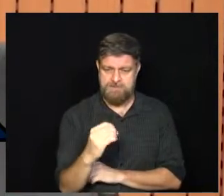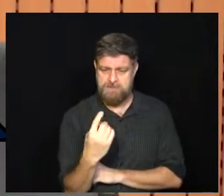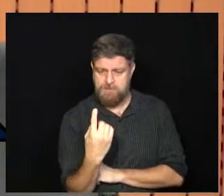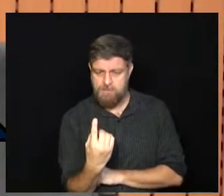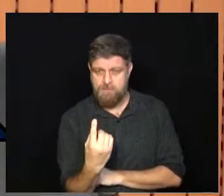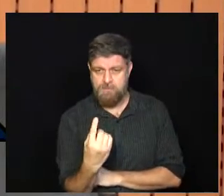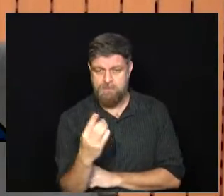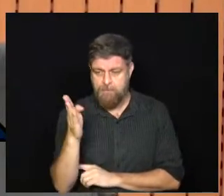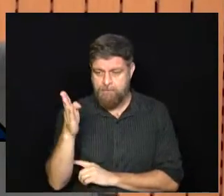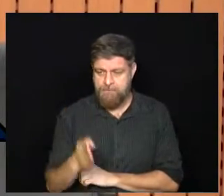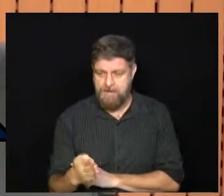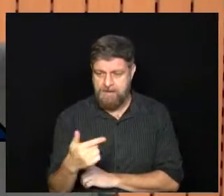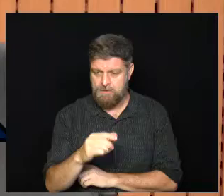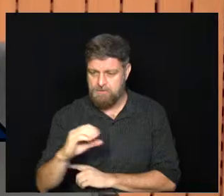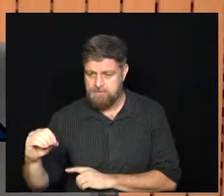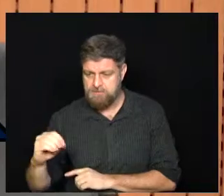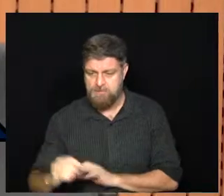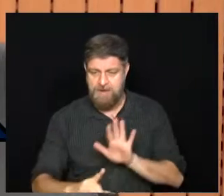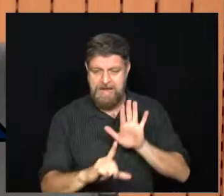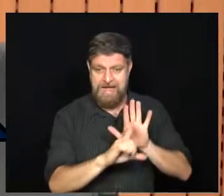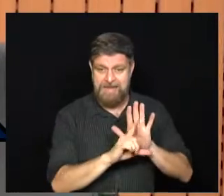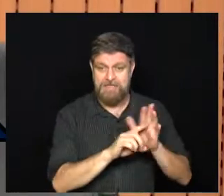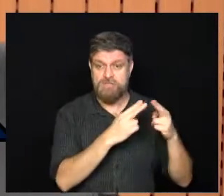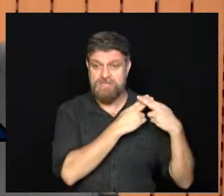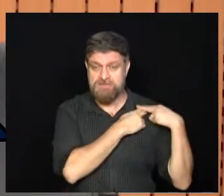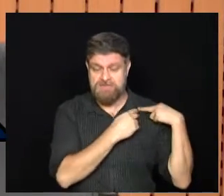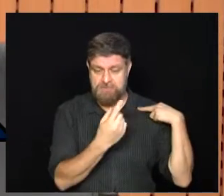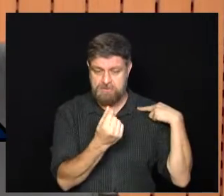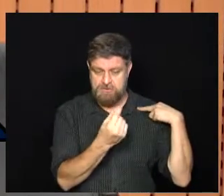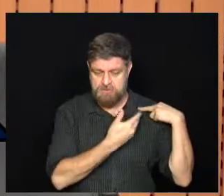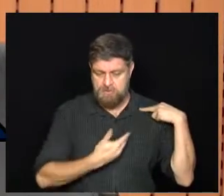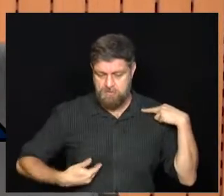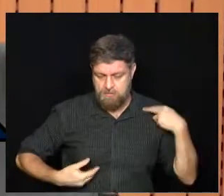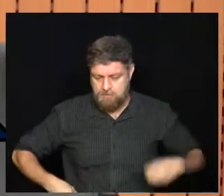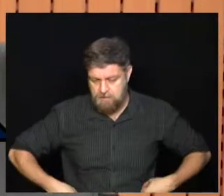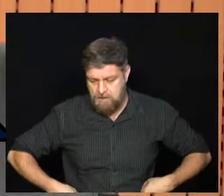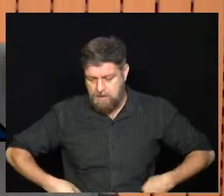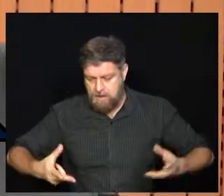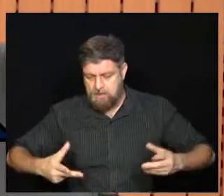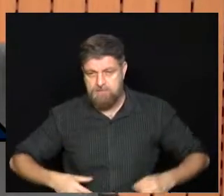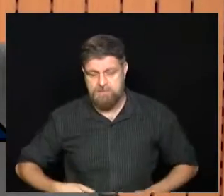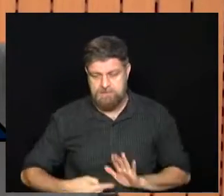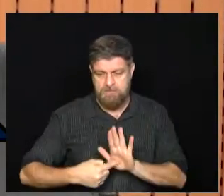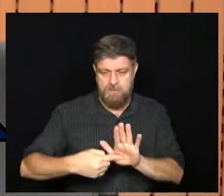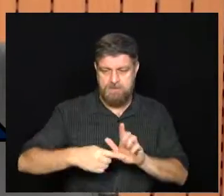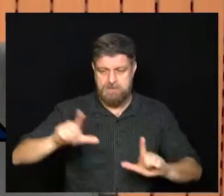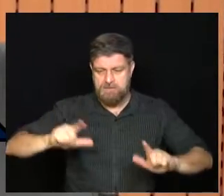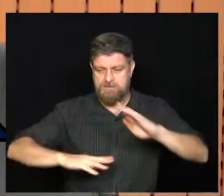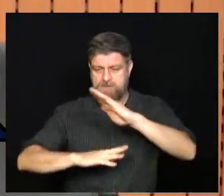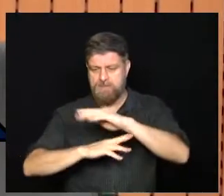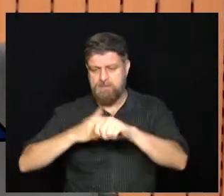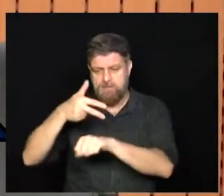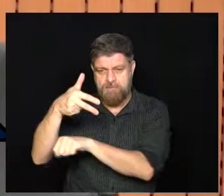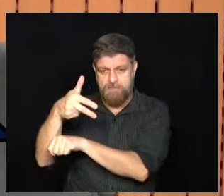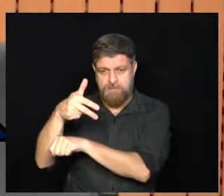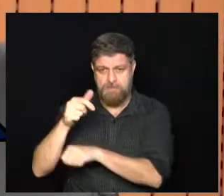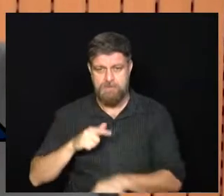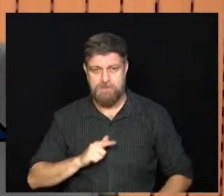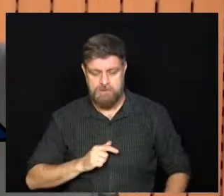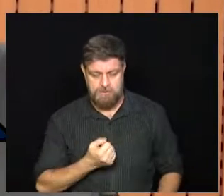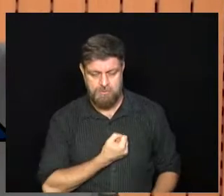de 2000, Lei de Responsabilidade Fiscal. Informo que a audiência será transmitida pela TV Câmara através do sinal